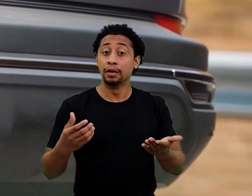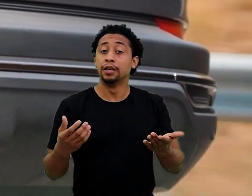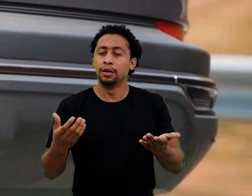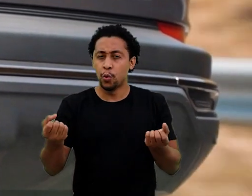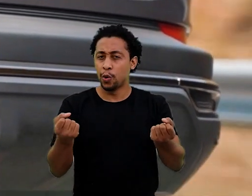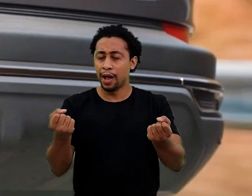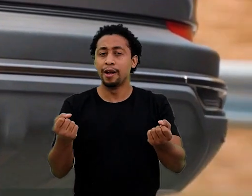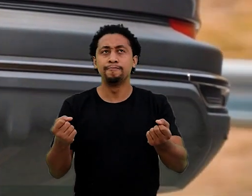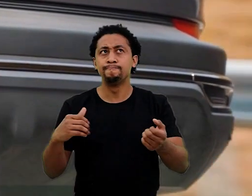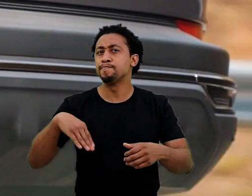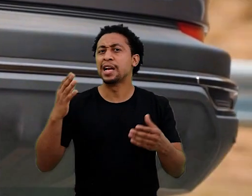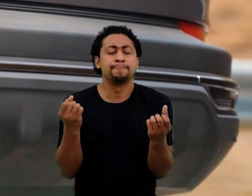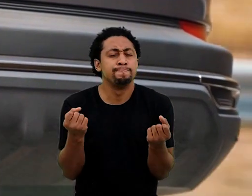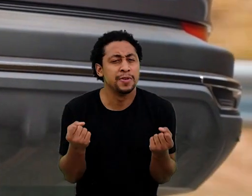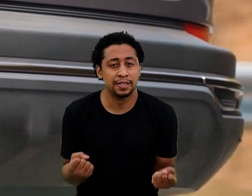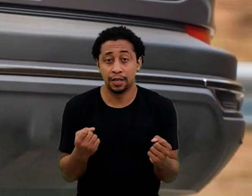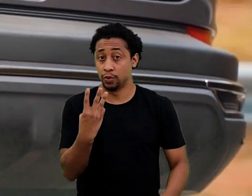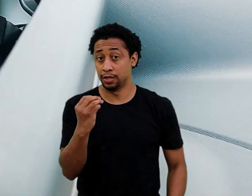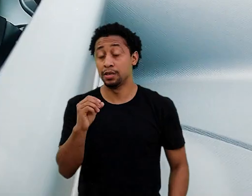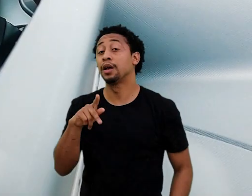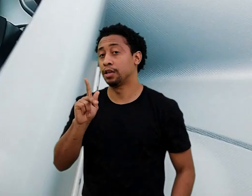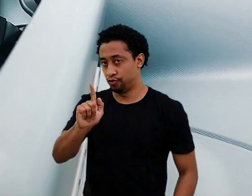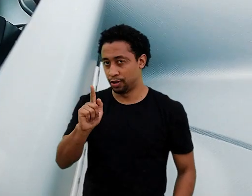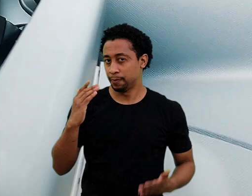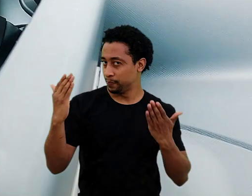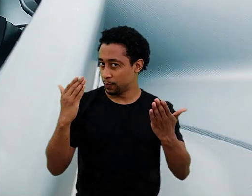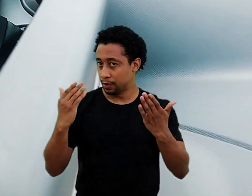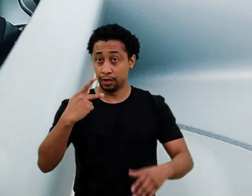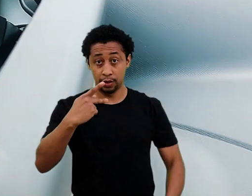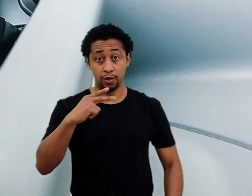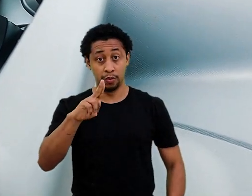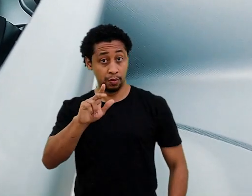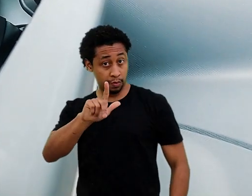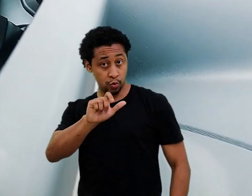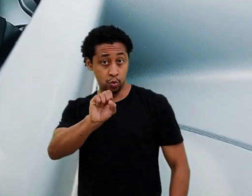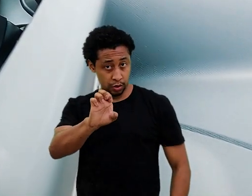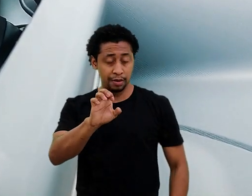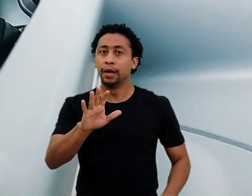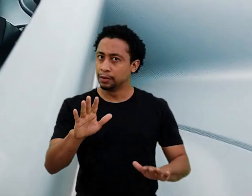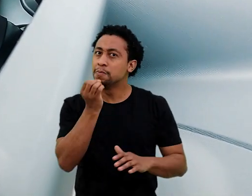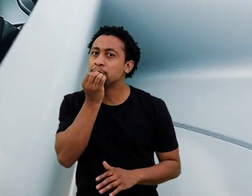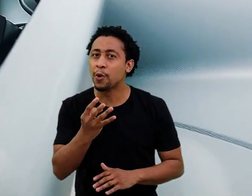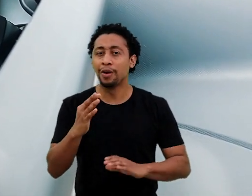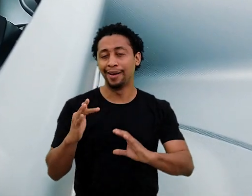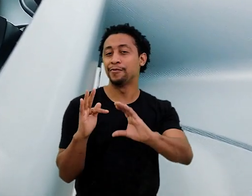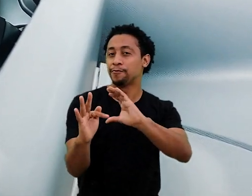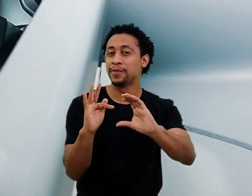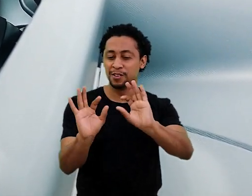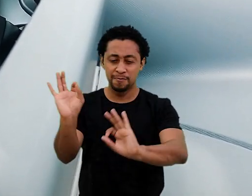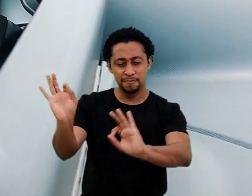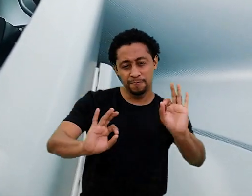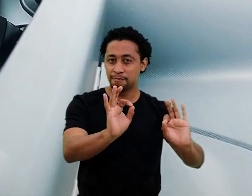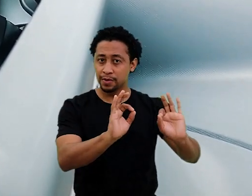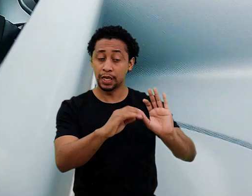mais pesado, né, do que o Pulse. Uma coisa muito interessante aqui foi um cuidado que a Fiat teve, pelo menos nessa versão que a gente tem a